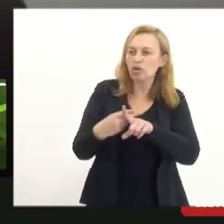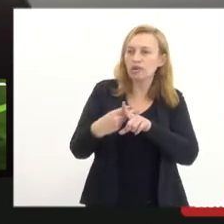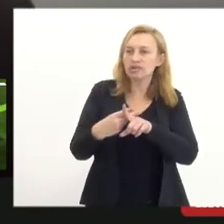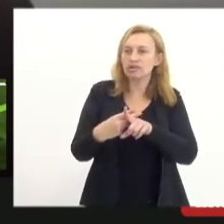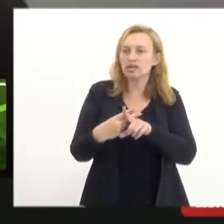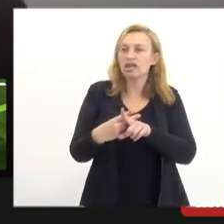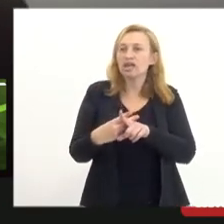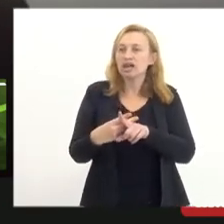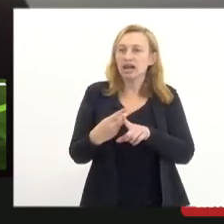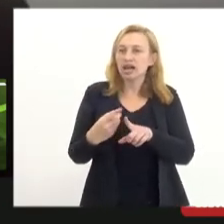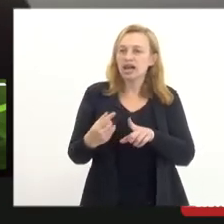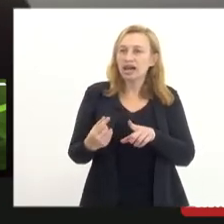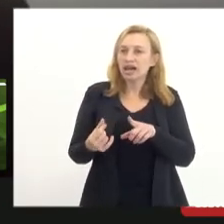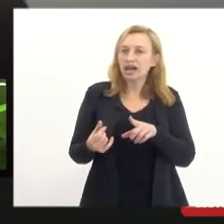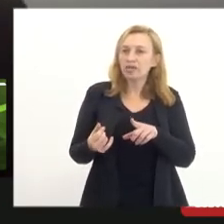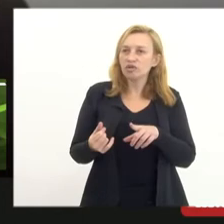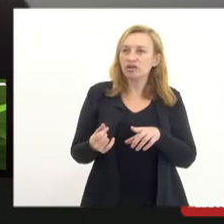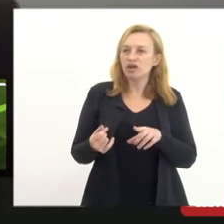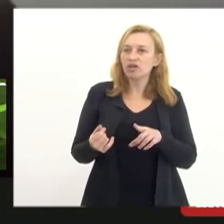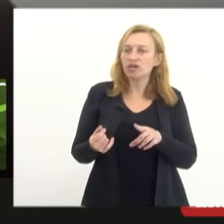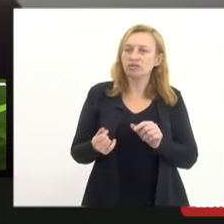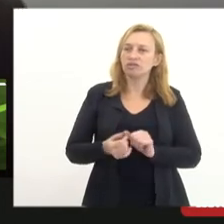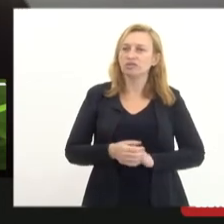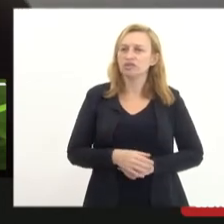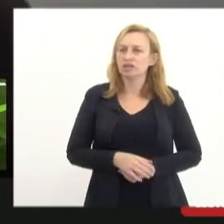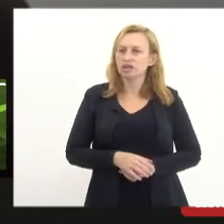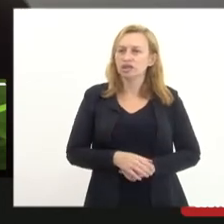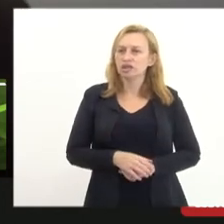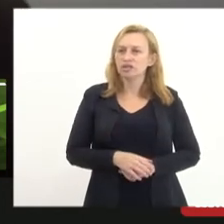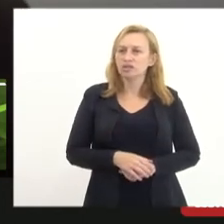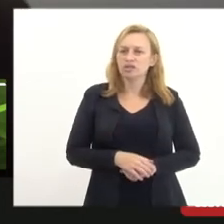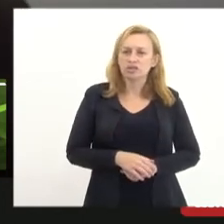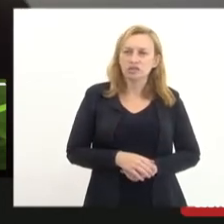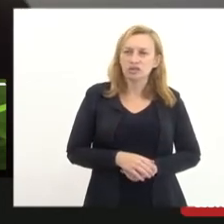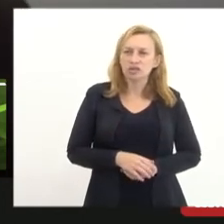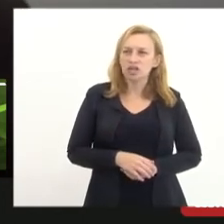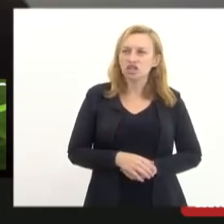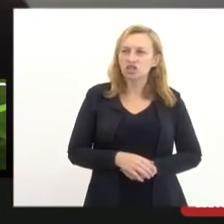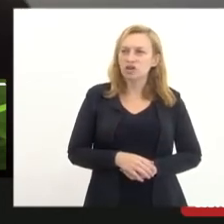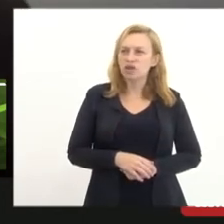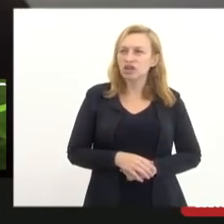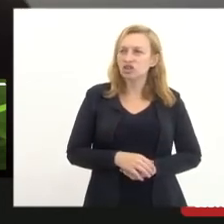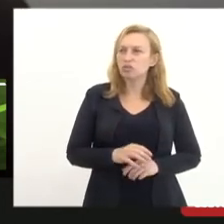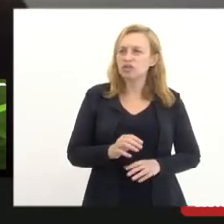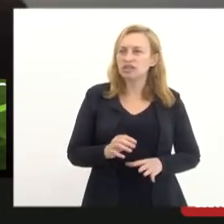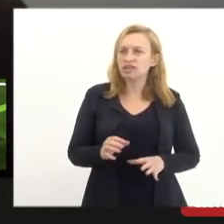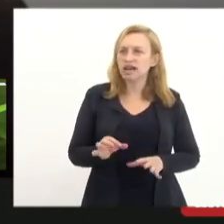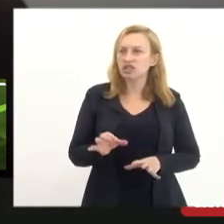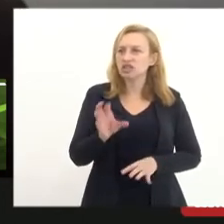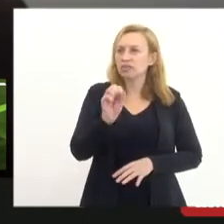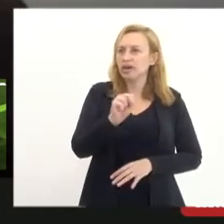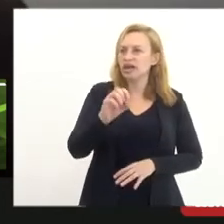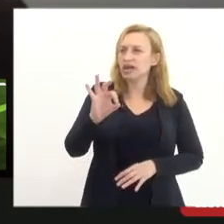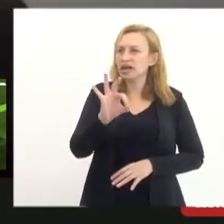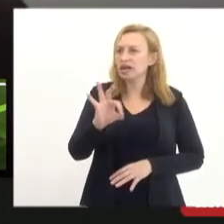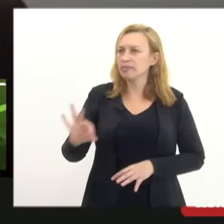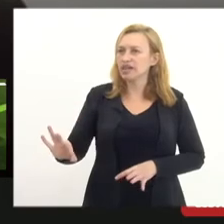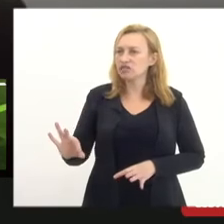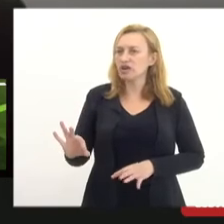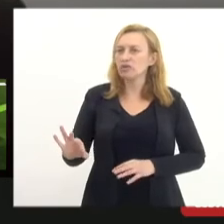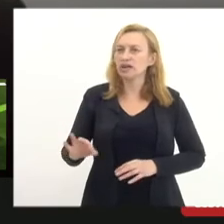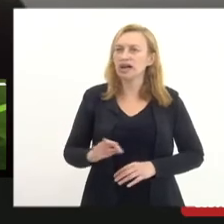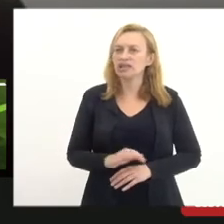1,6 bilhões nos próximos 5 anos, e eu citei que 80% desse investimento